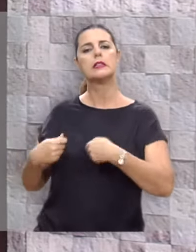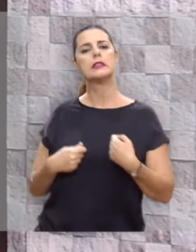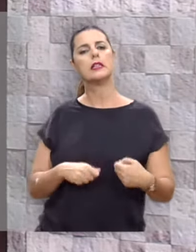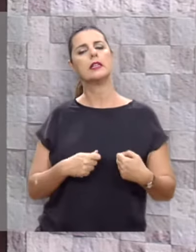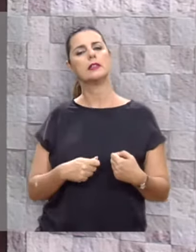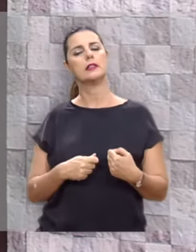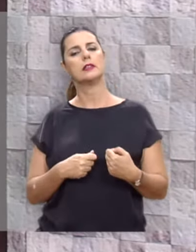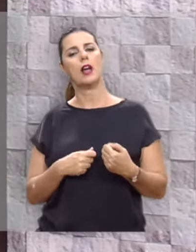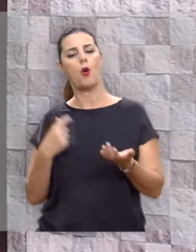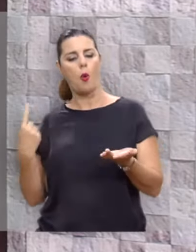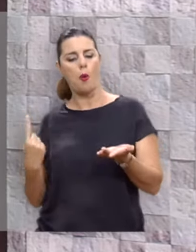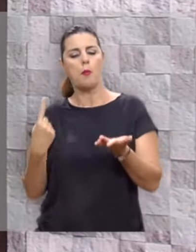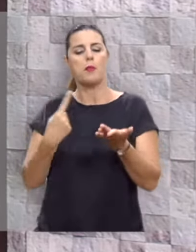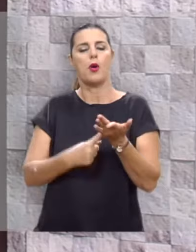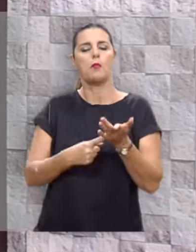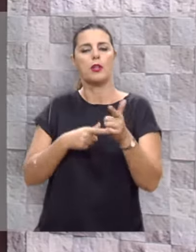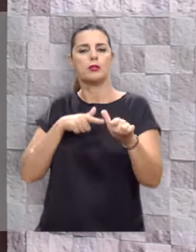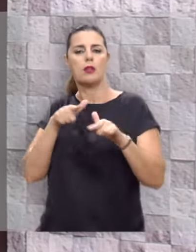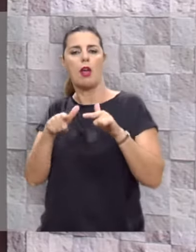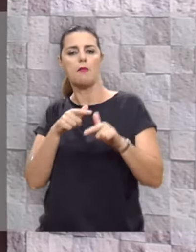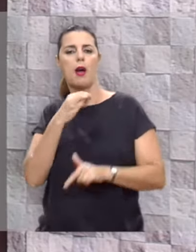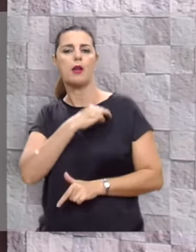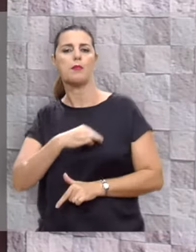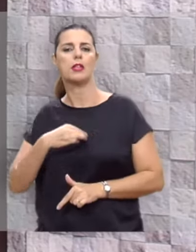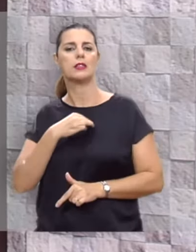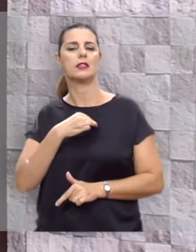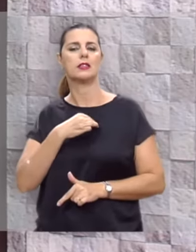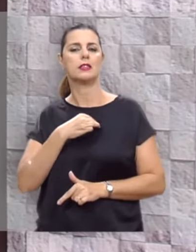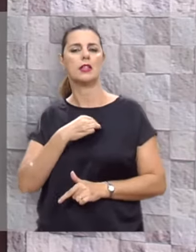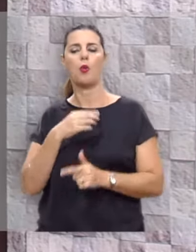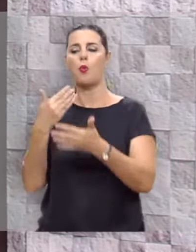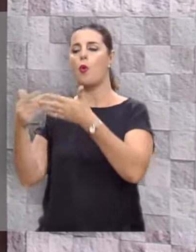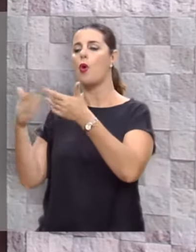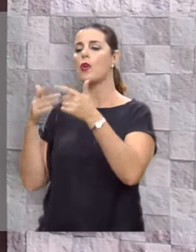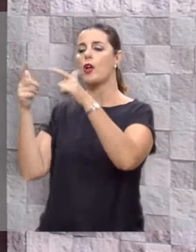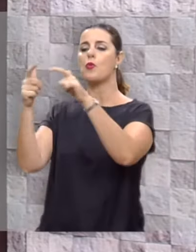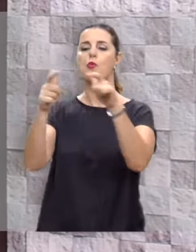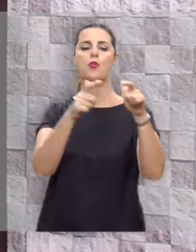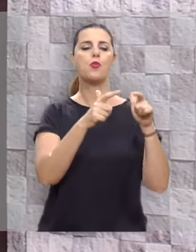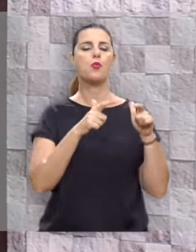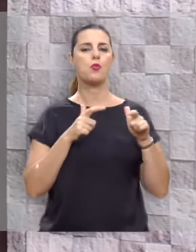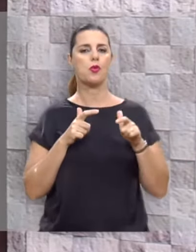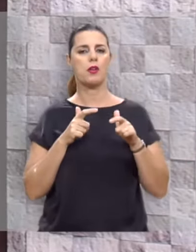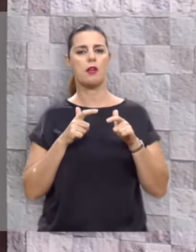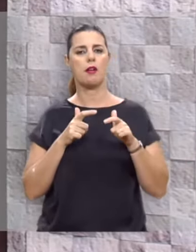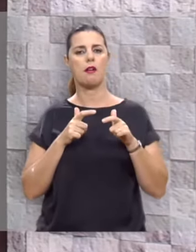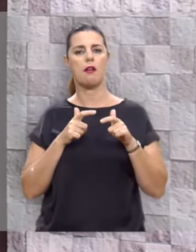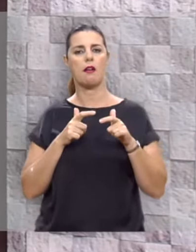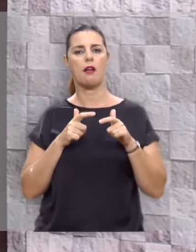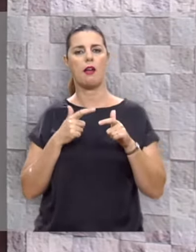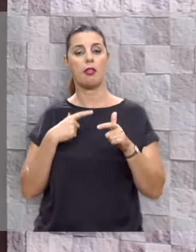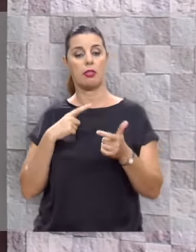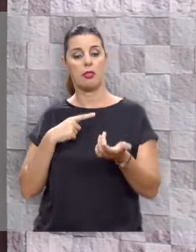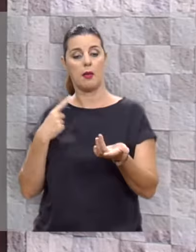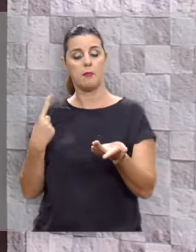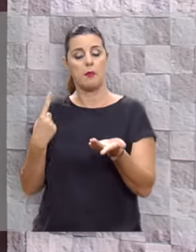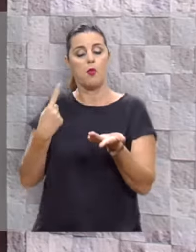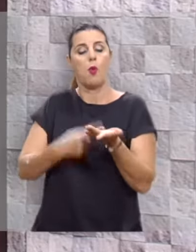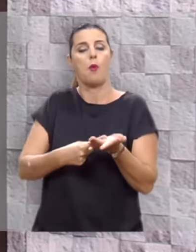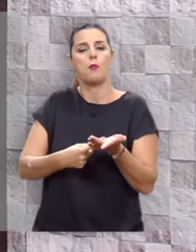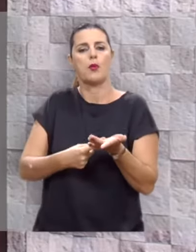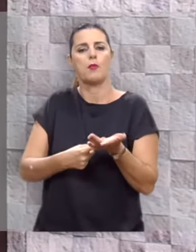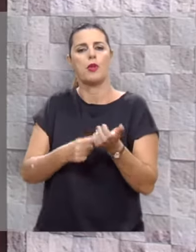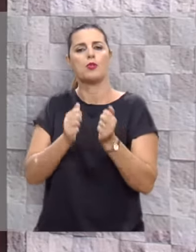está comprometida com a obra missionária aqui, ali e além fronteiras, uma igreja que é oxigenada